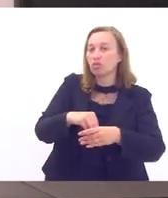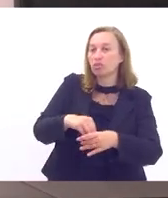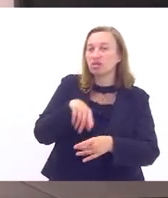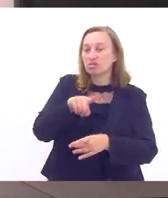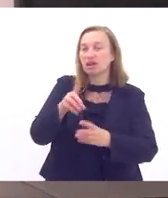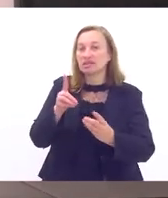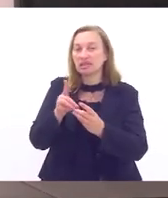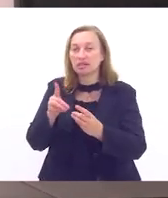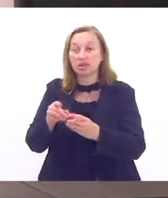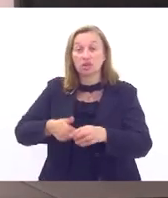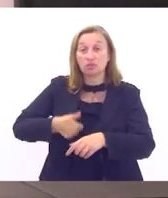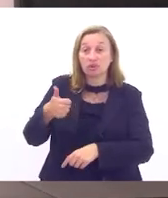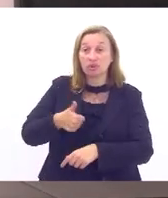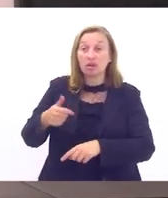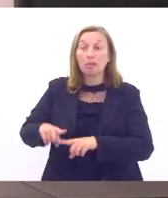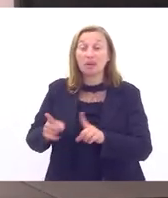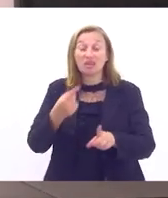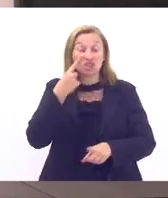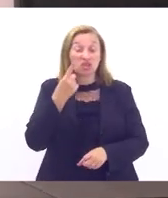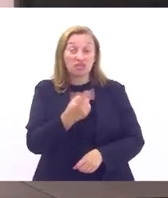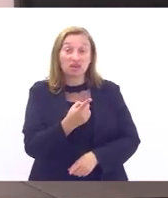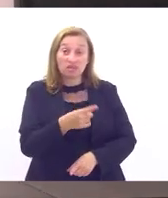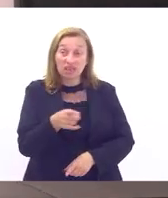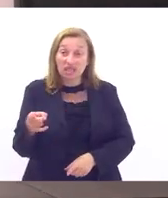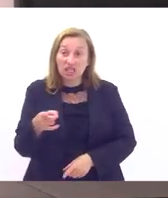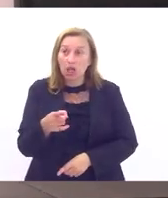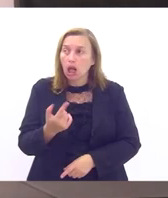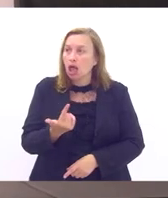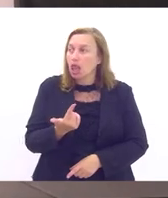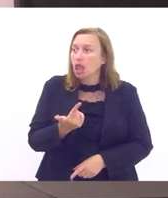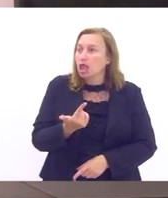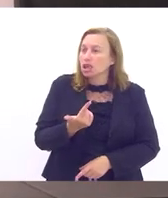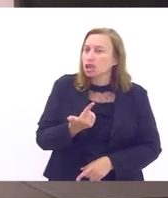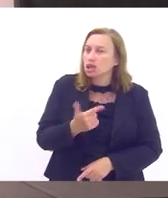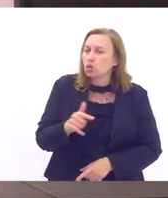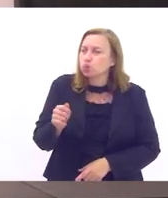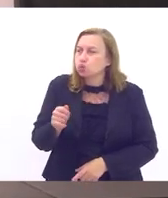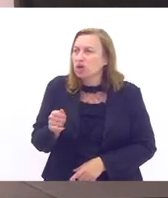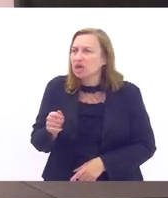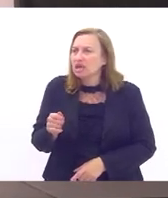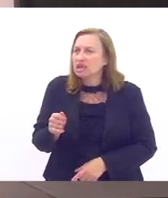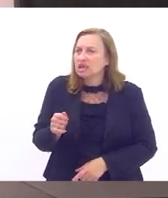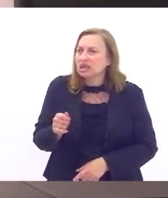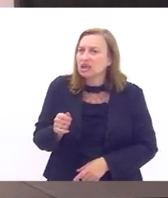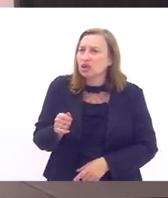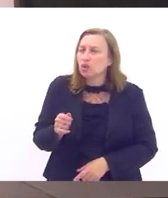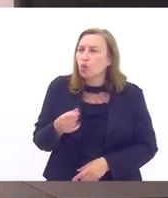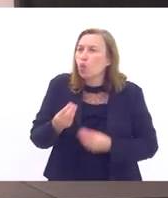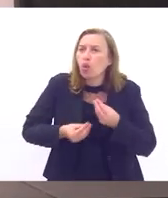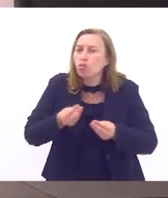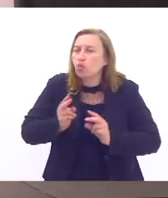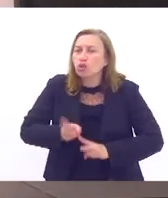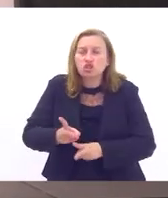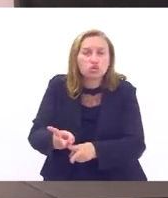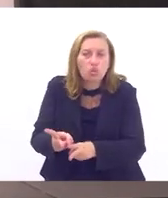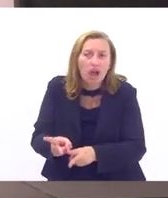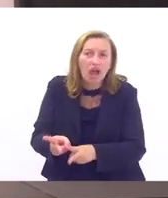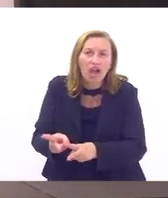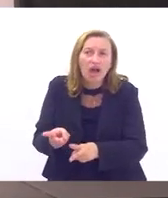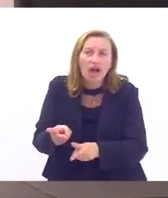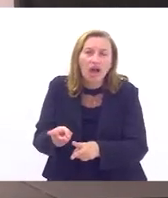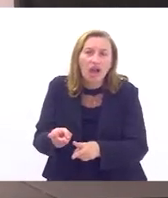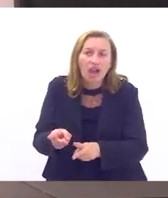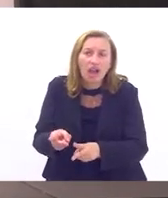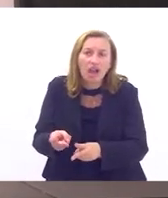primário, é importante, mas o que nós estamos vendo aqui é que não há nenhuma condição de continuarmos com essa situação como está, com